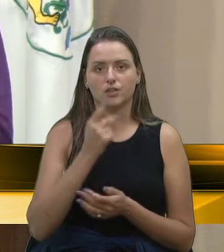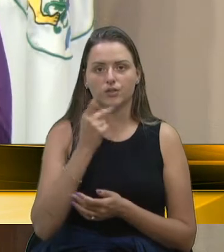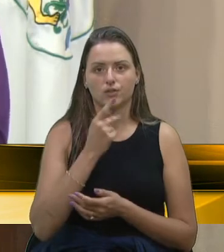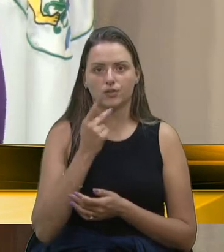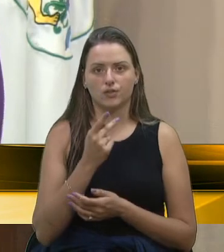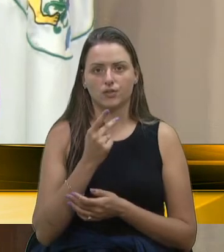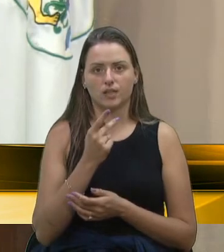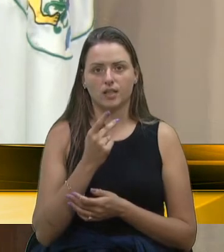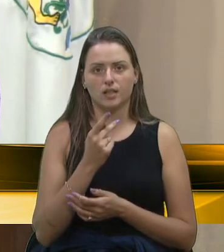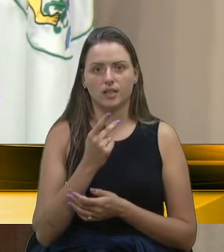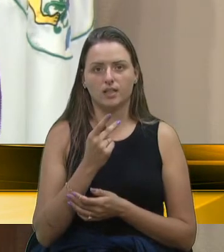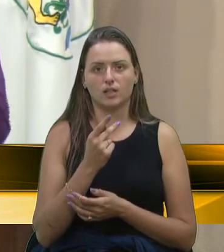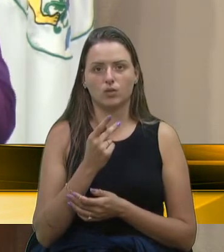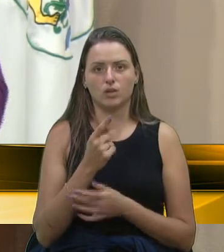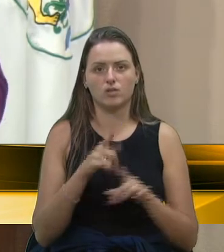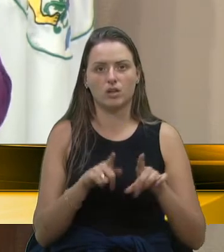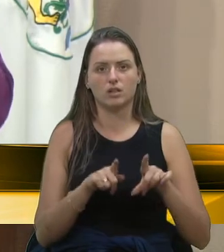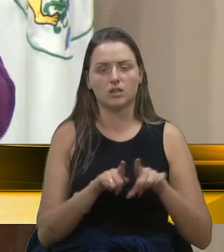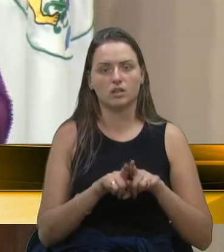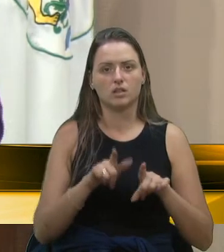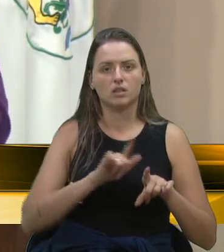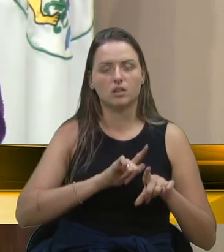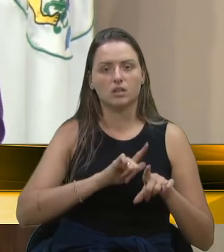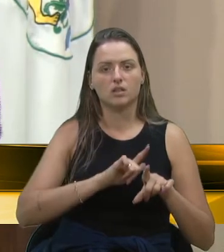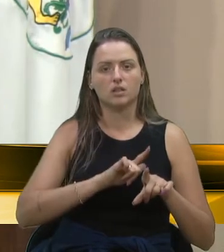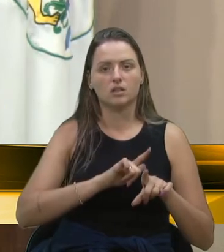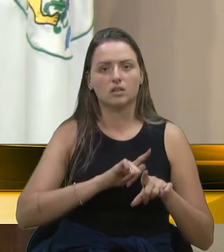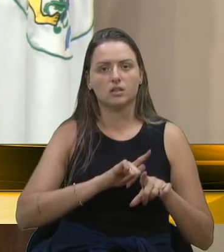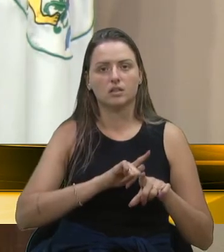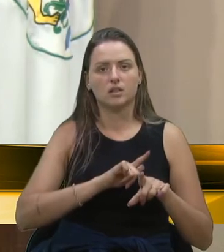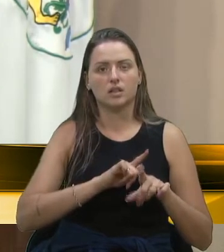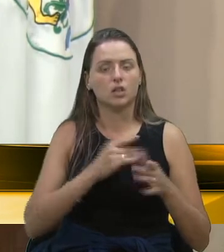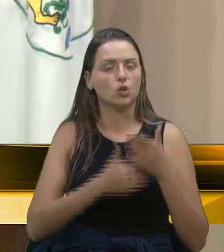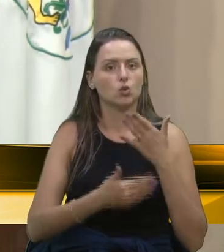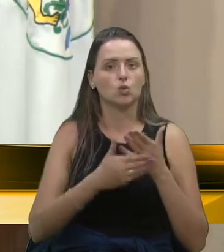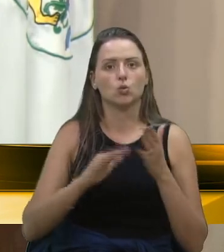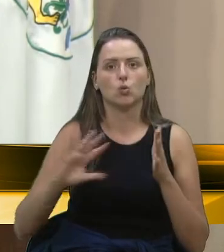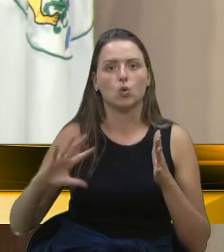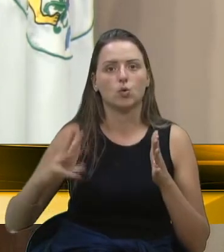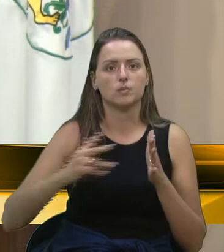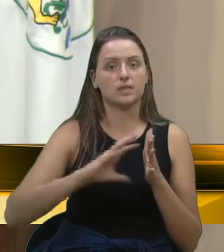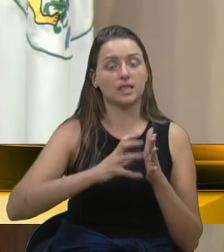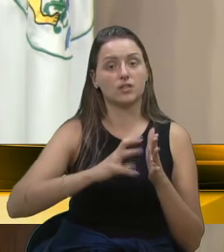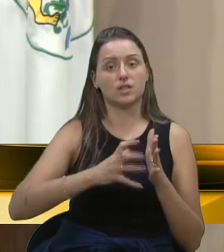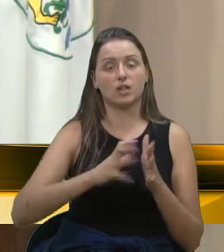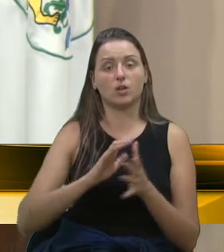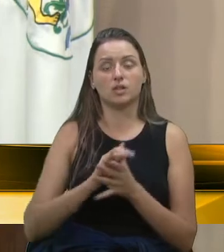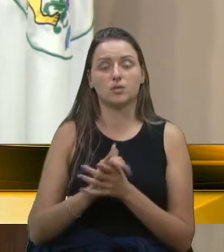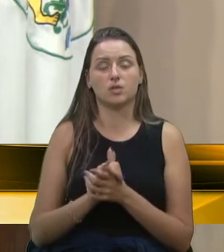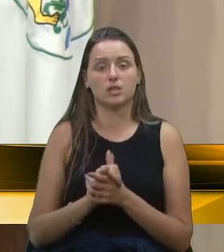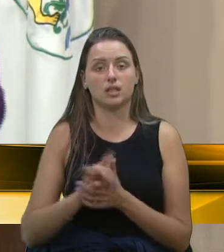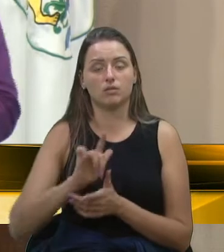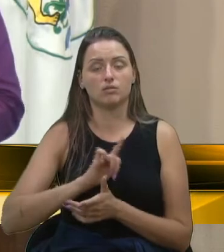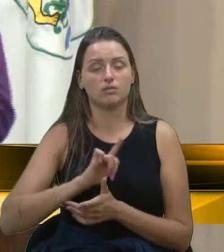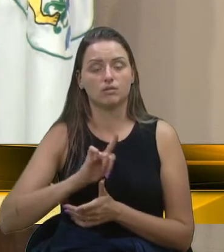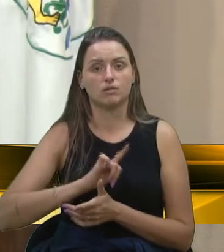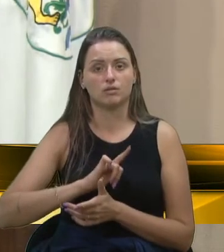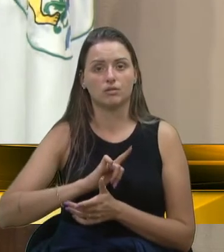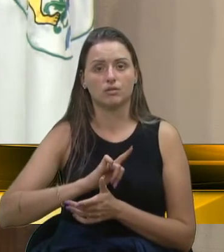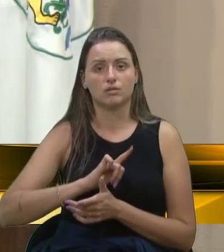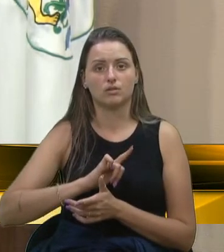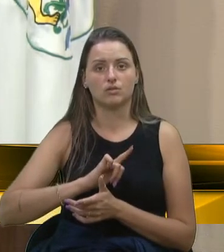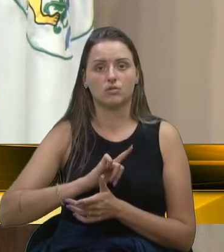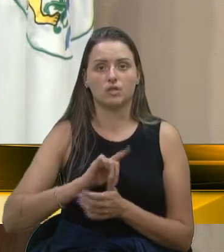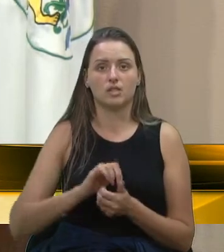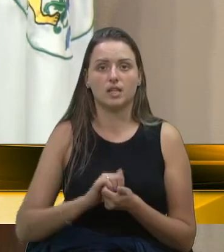a consultoria Vozes da Educação e os dados de que não tem relação. Eu quero saber quais são os dados científicos,